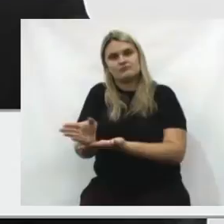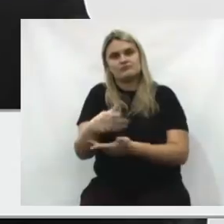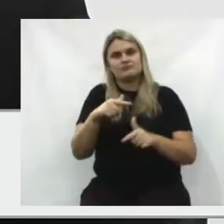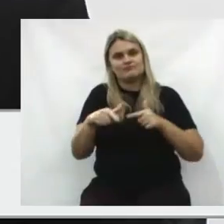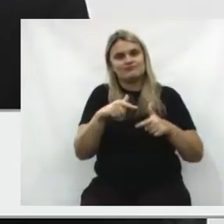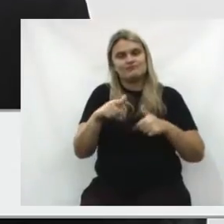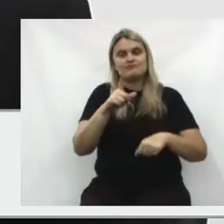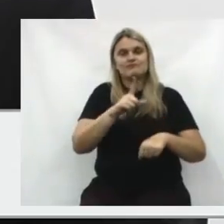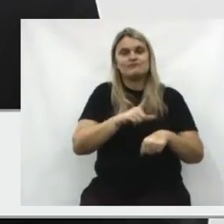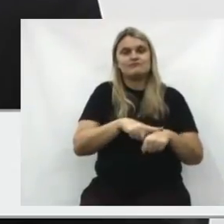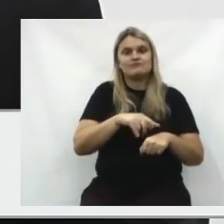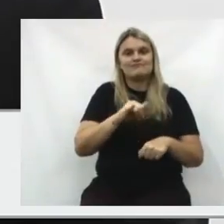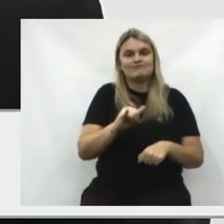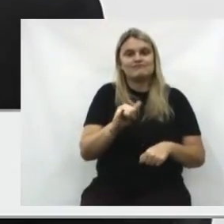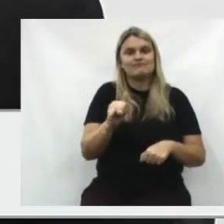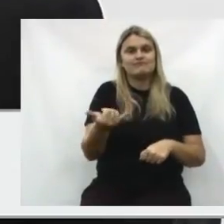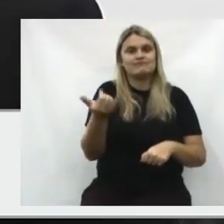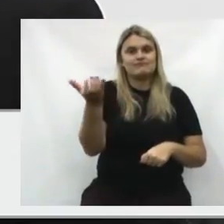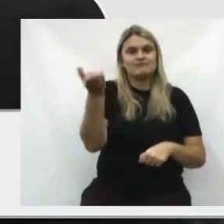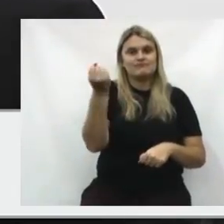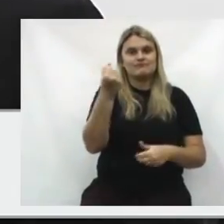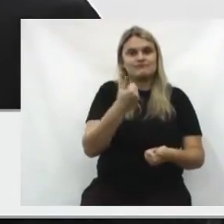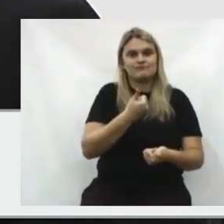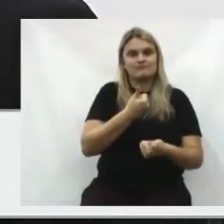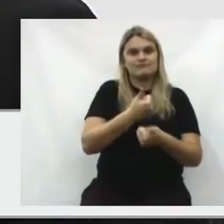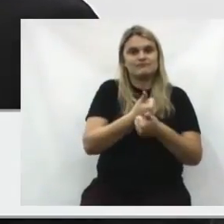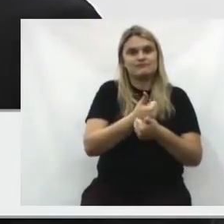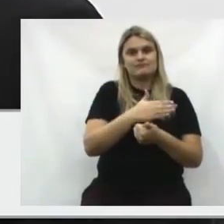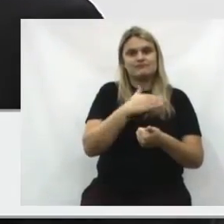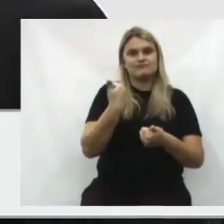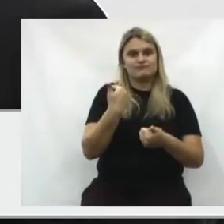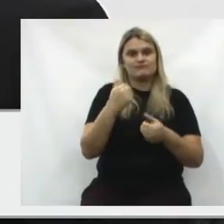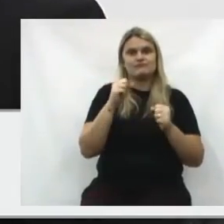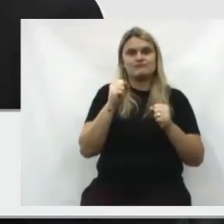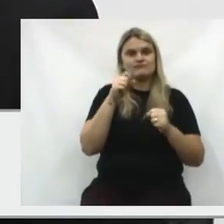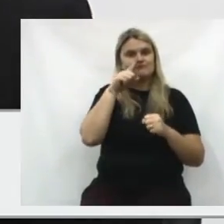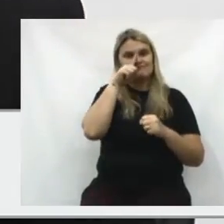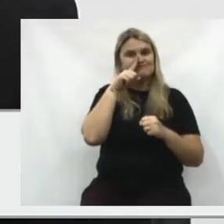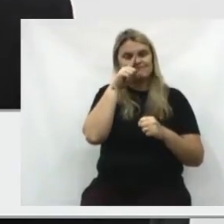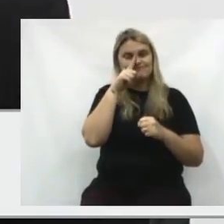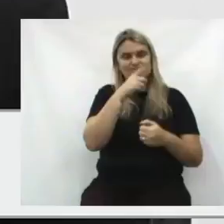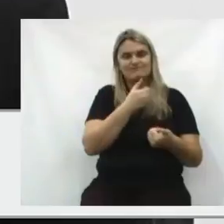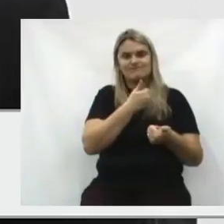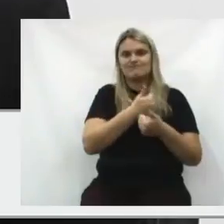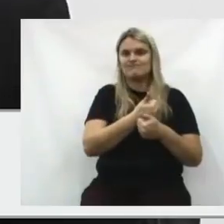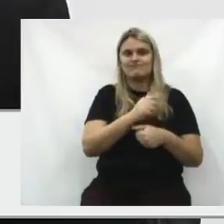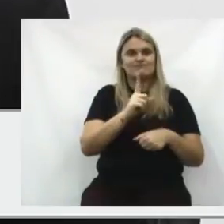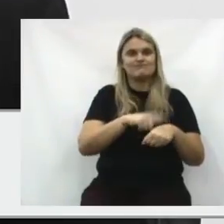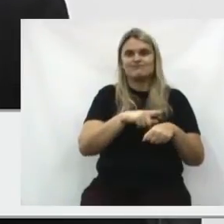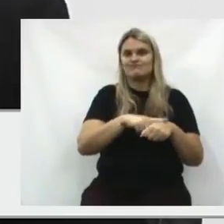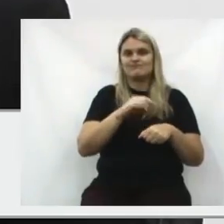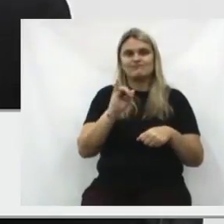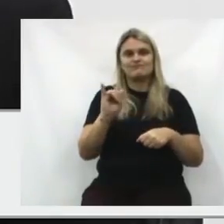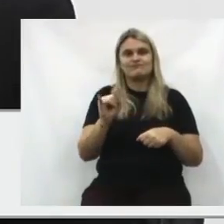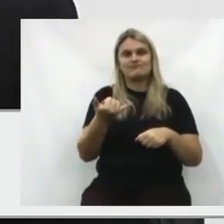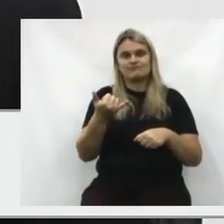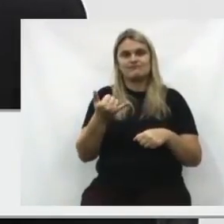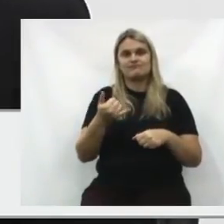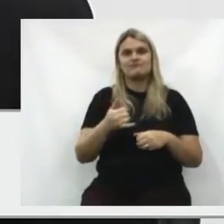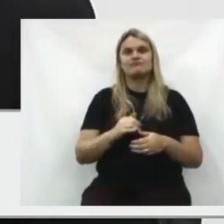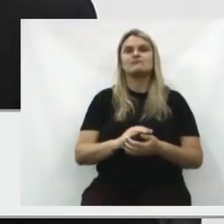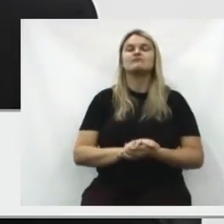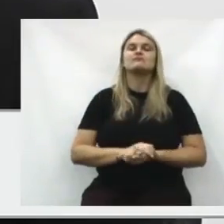praticamente a sua vida inteira, e na hora de usufruir da sua aposentadoria, não vai ter